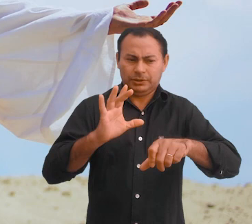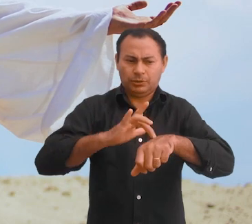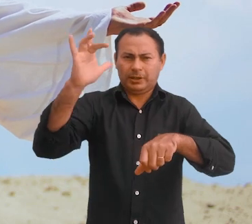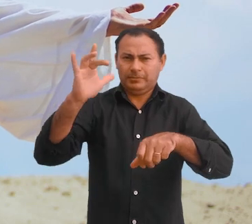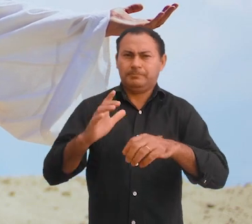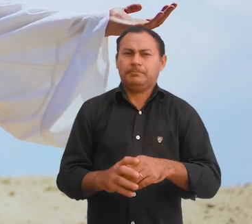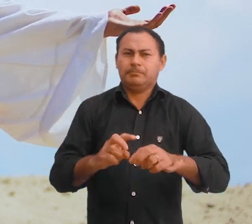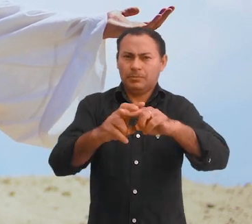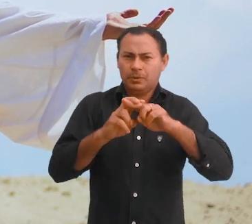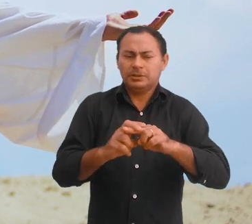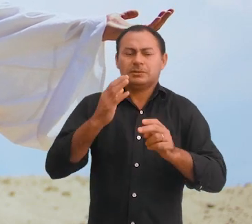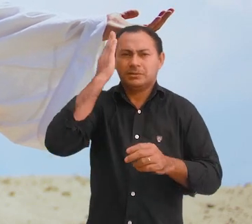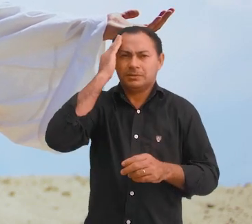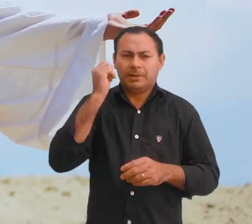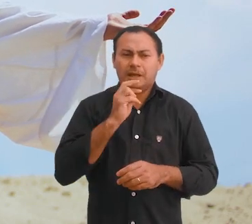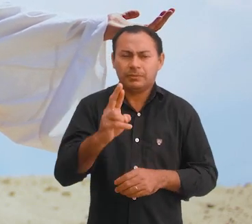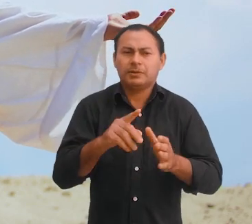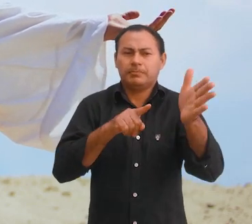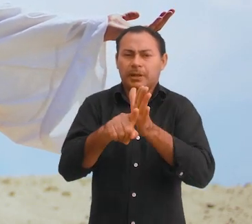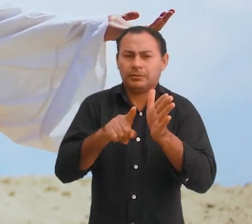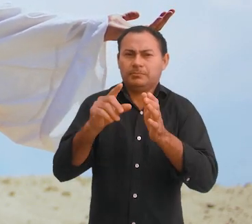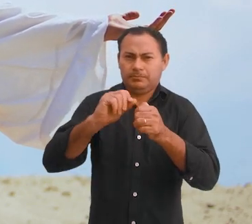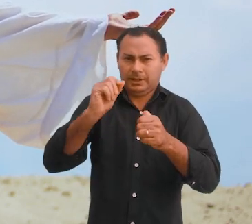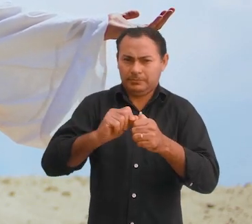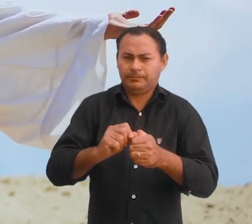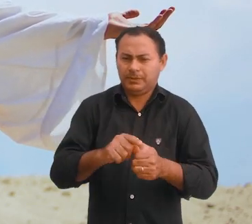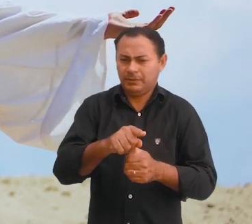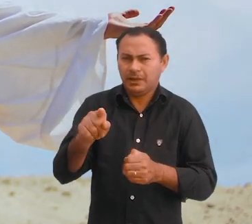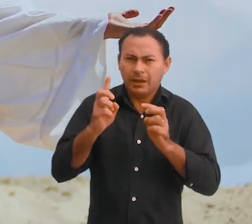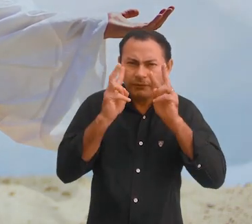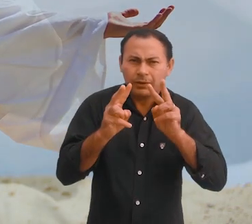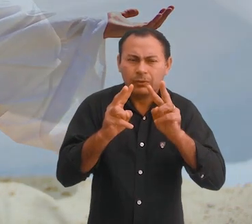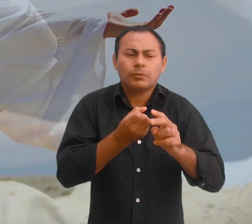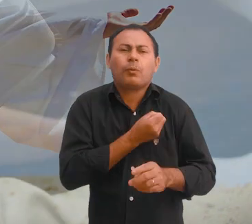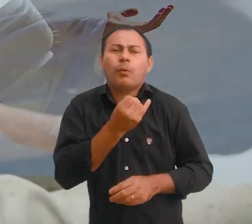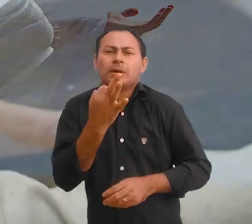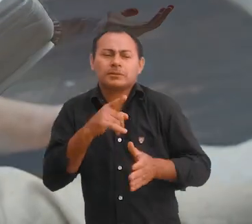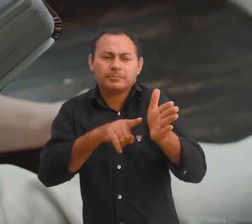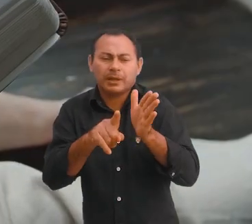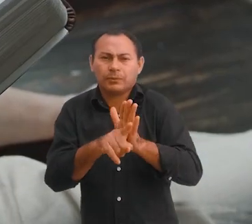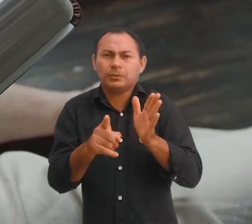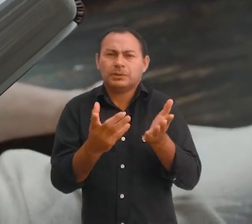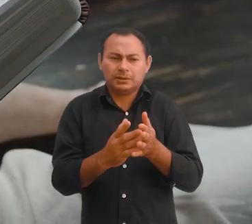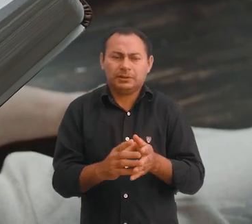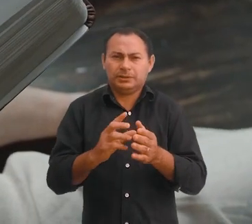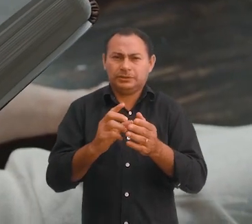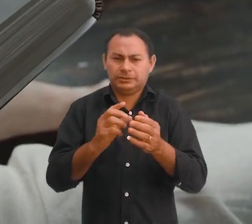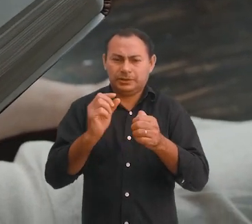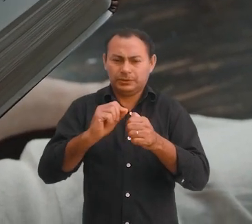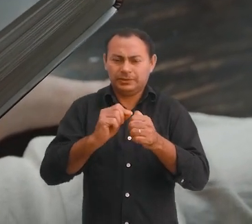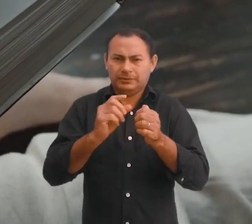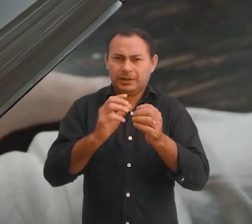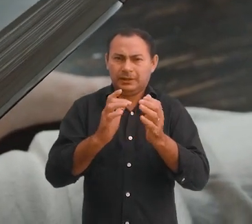um simples toque. E por isso sabia a resposta da pergunta que fez. Você já reparou no número de perguntas de Jesus registradas